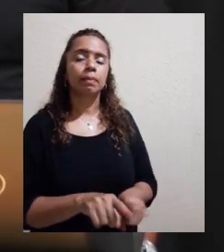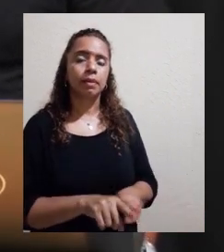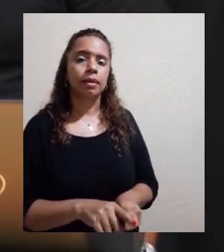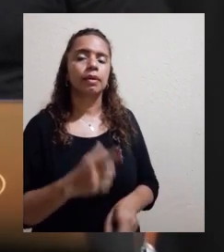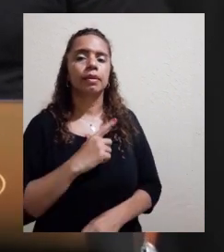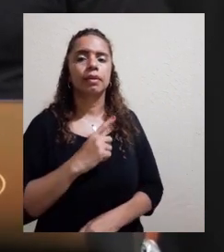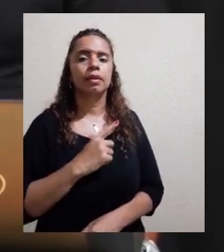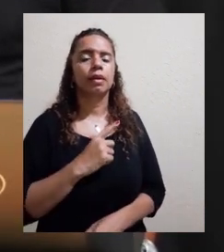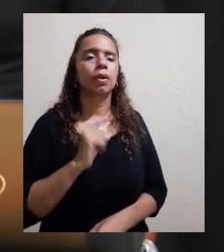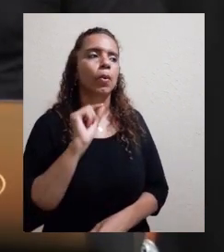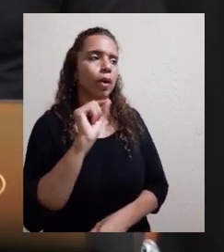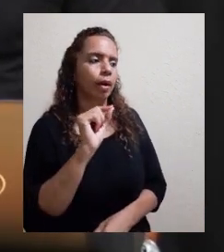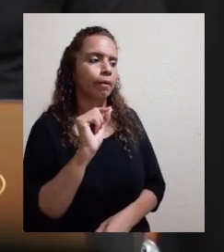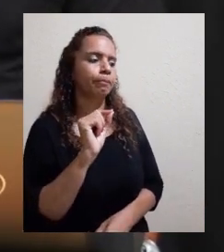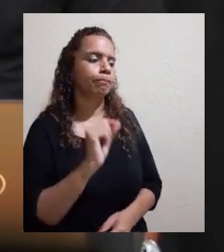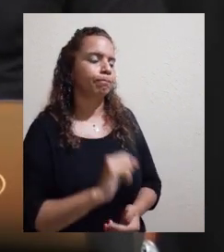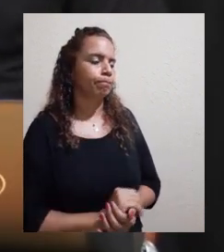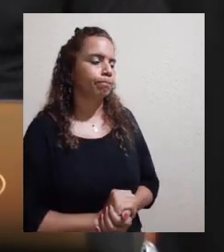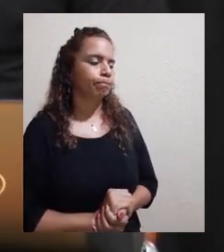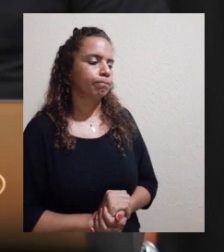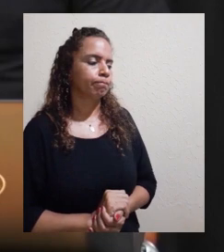Aí também tem